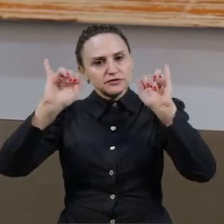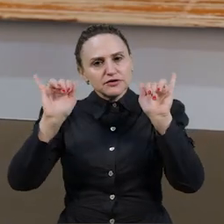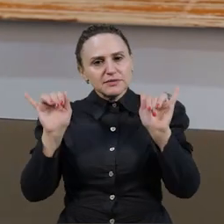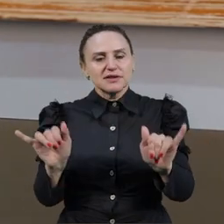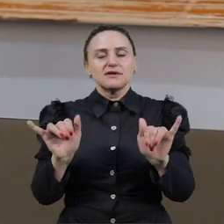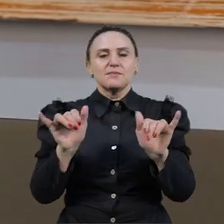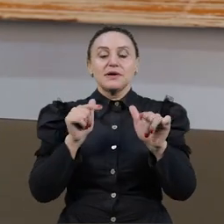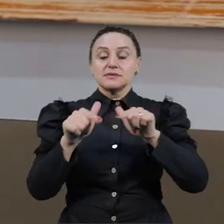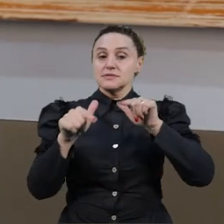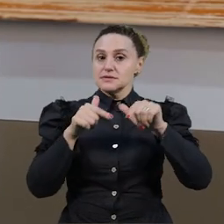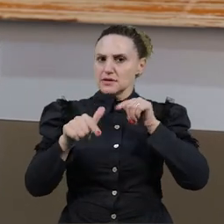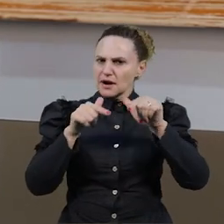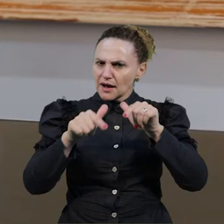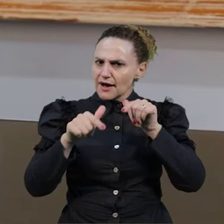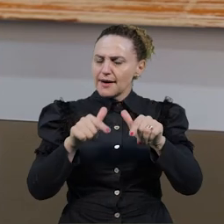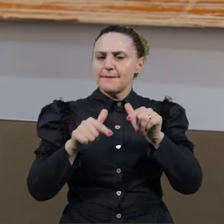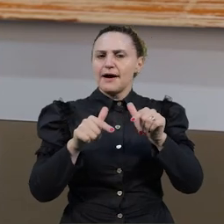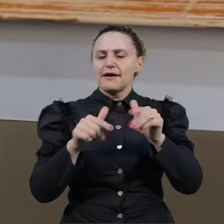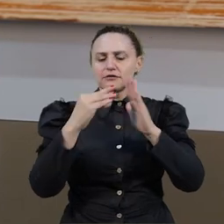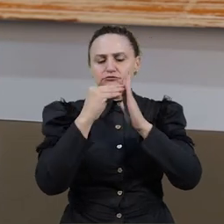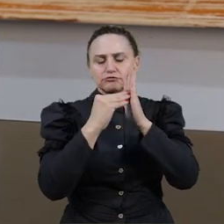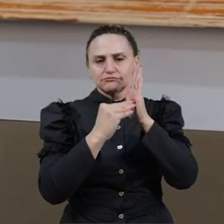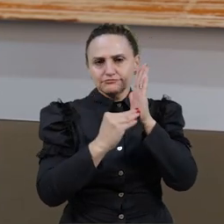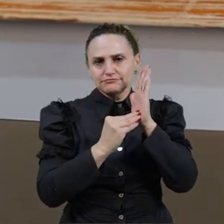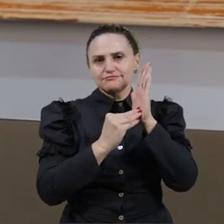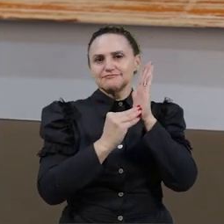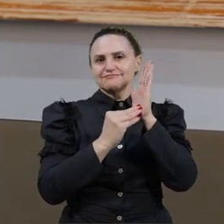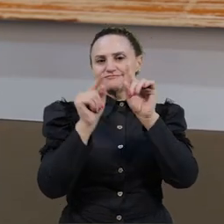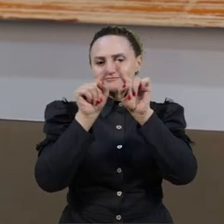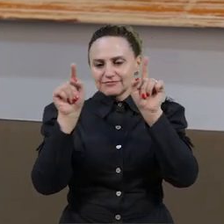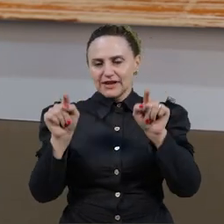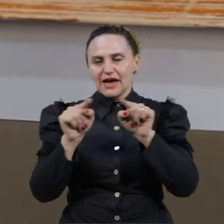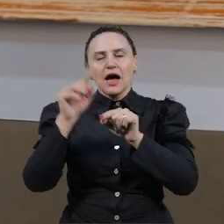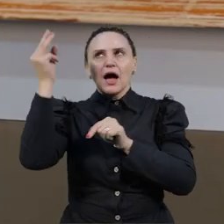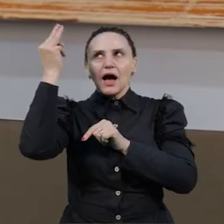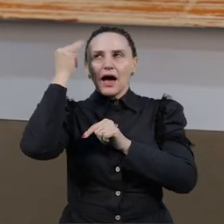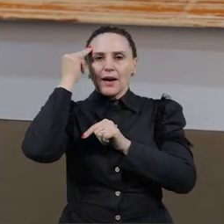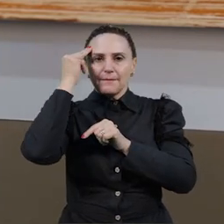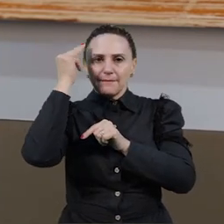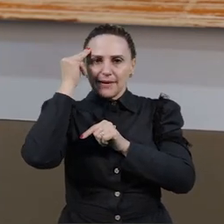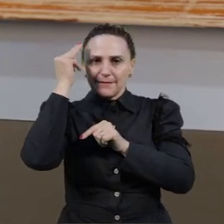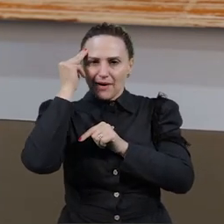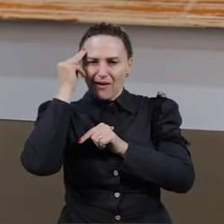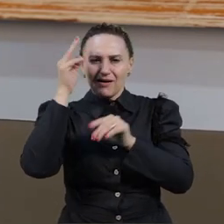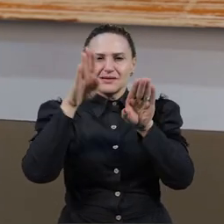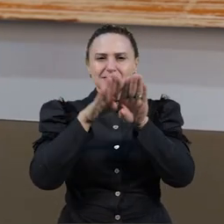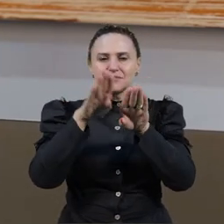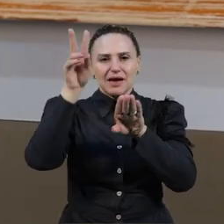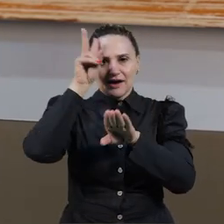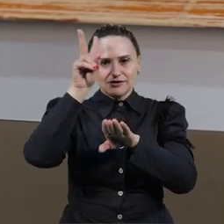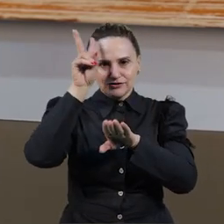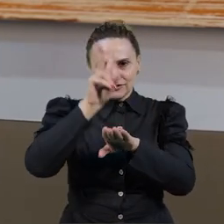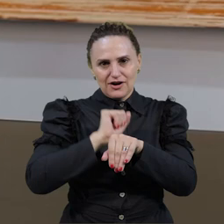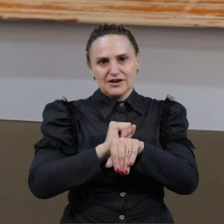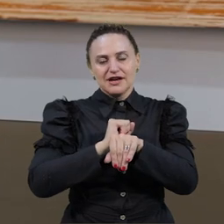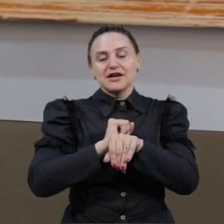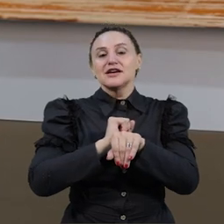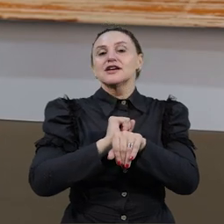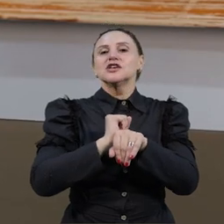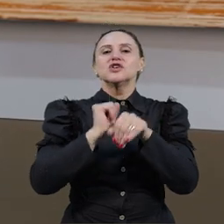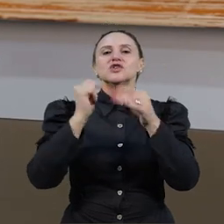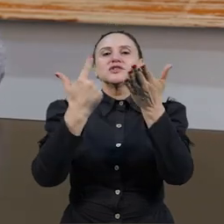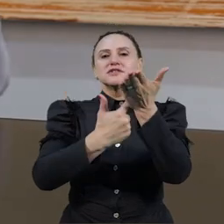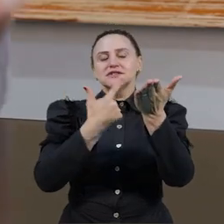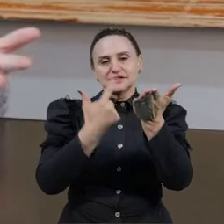para trabalhar os conteúdos dentro de sala de aula a memória né e a história e os livros didáticos também